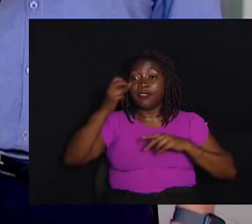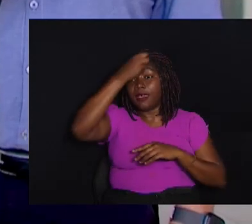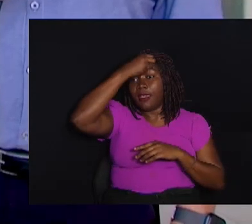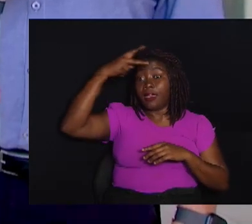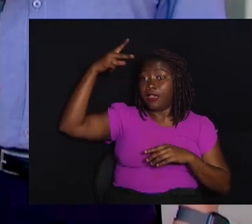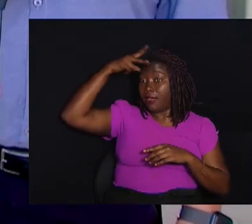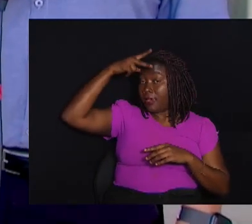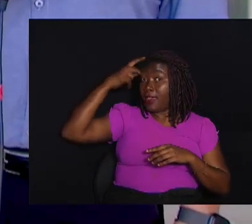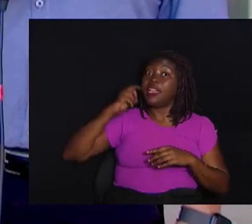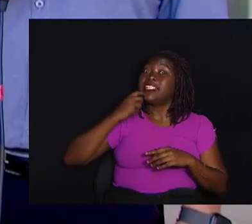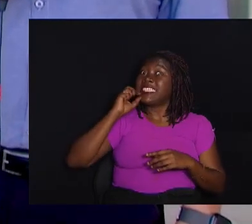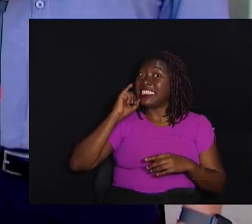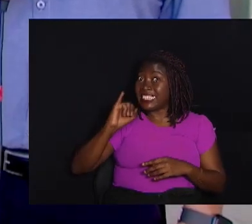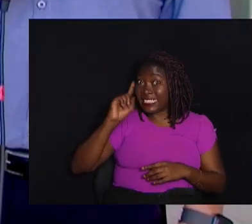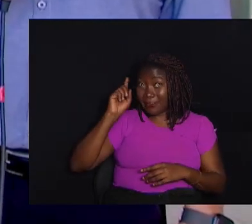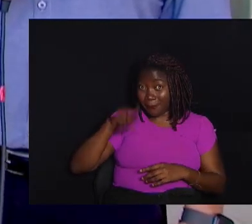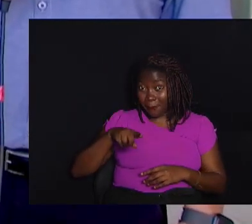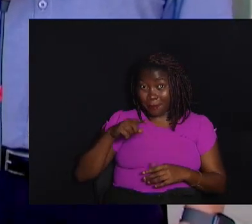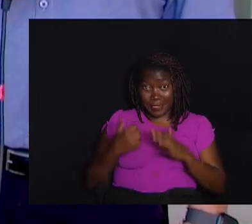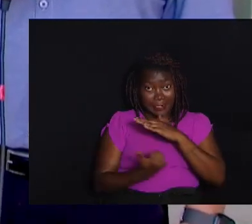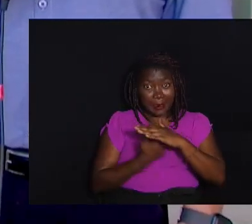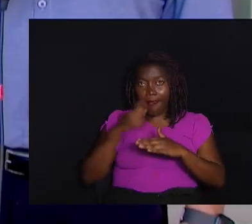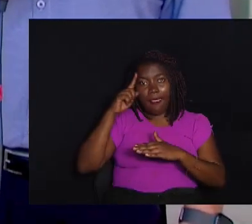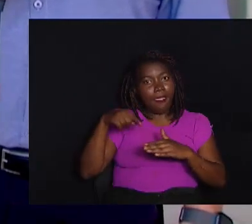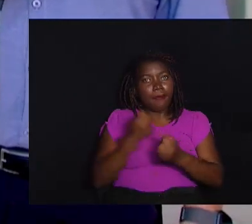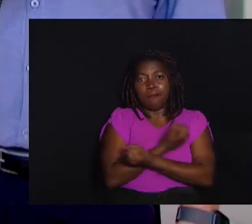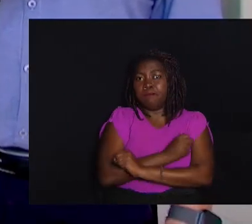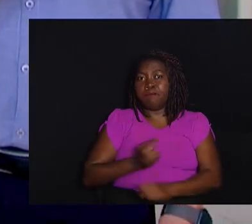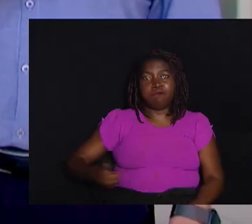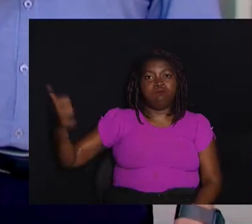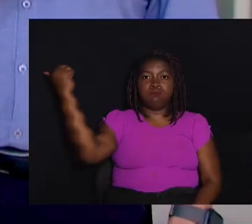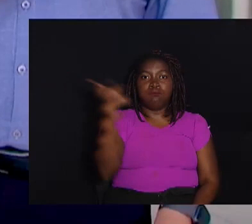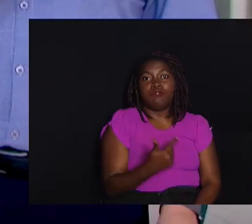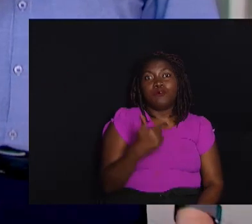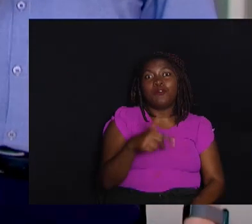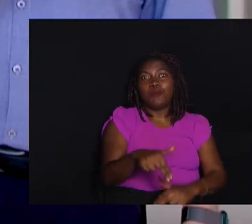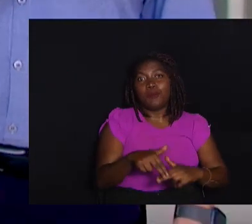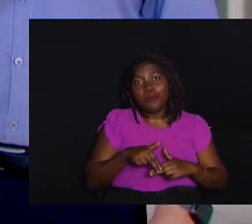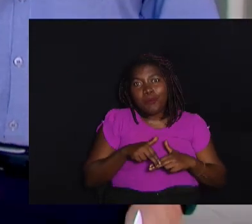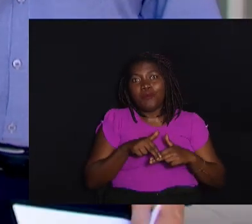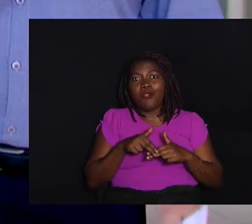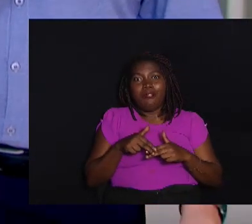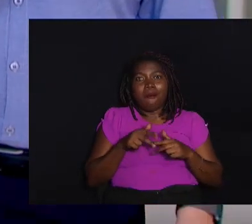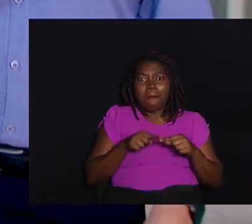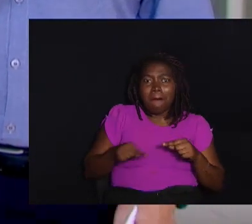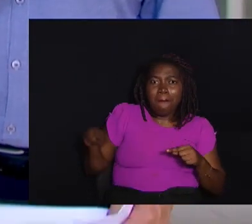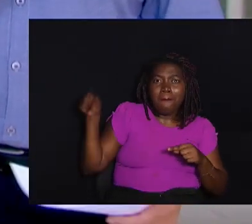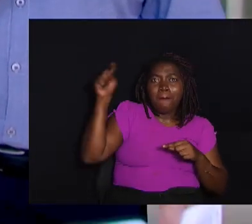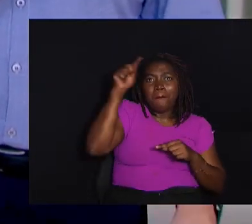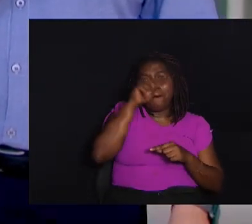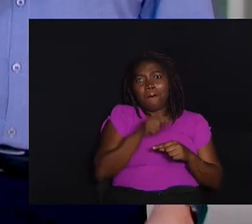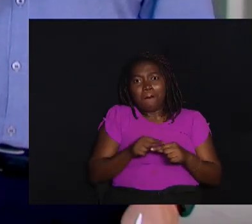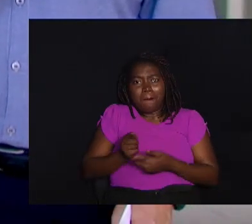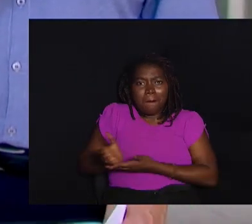se fosse uma empresa, seria a maior empresa da cidade. Então, por quê? Pelo movimento que ela gira, que ela gera de tributos,